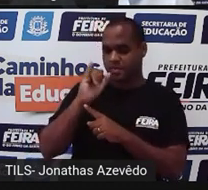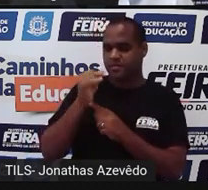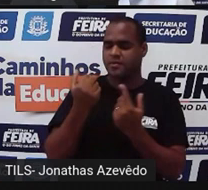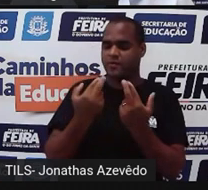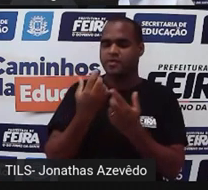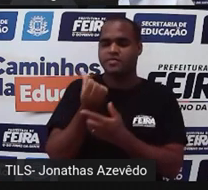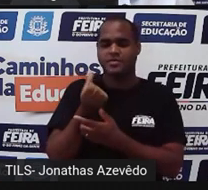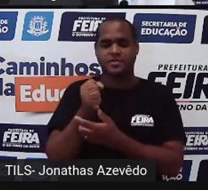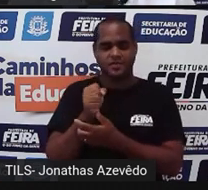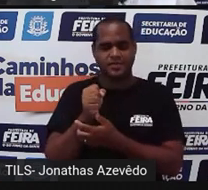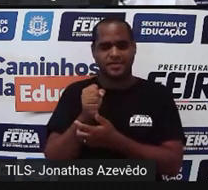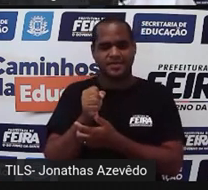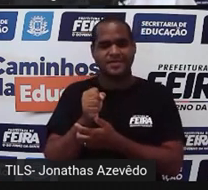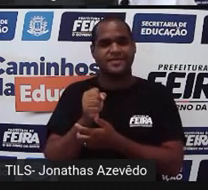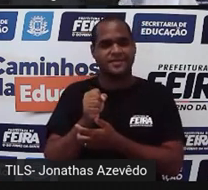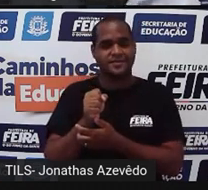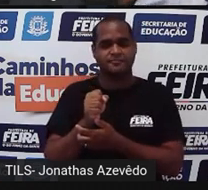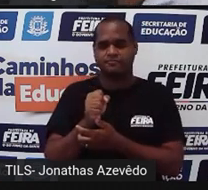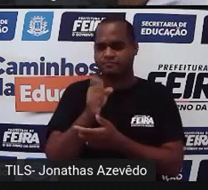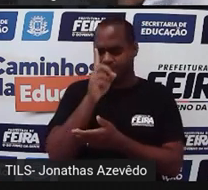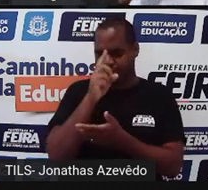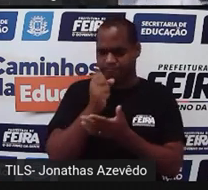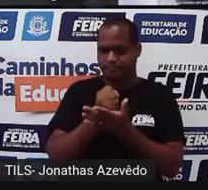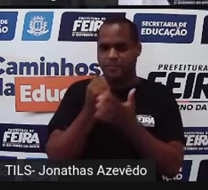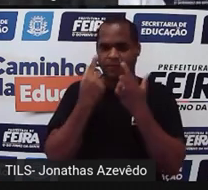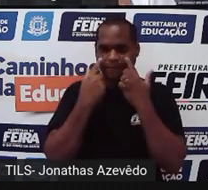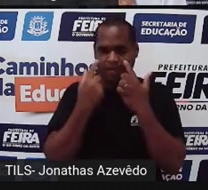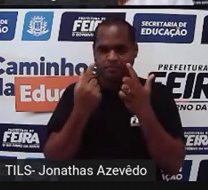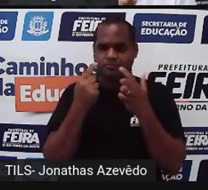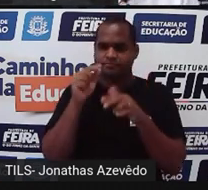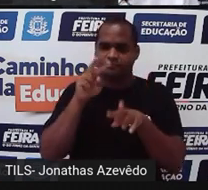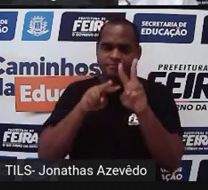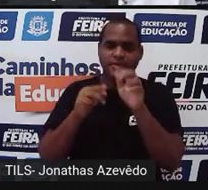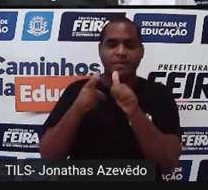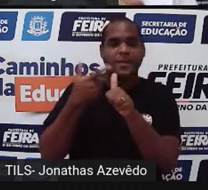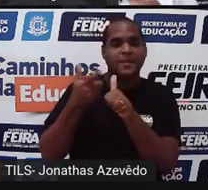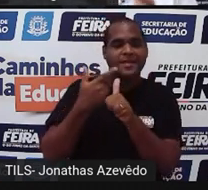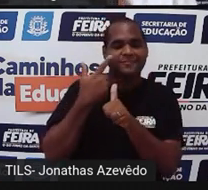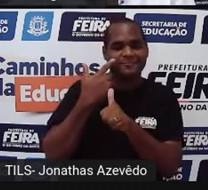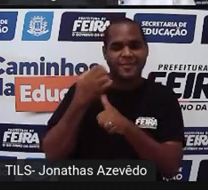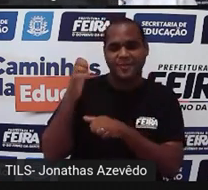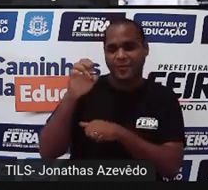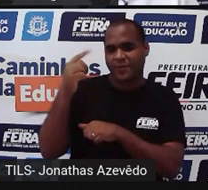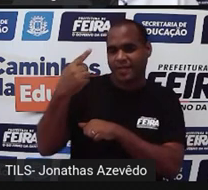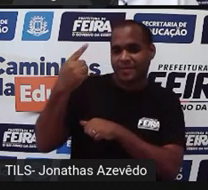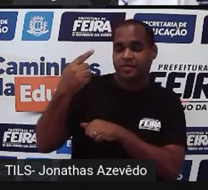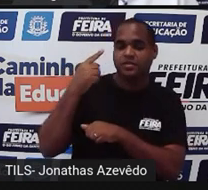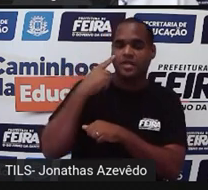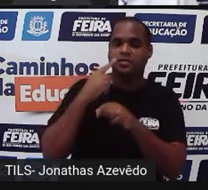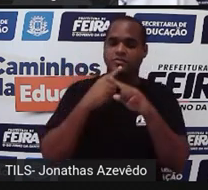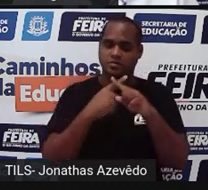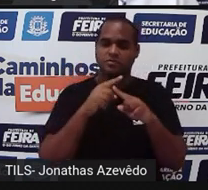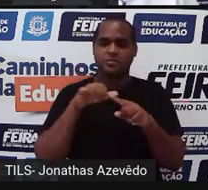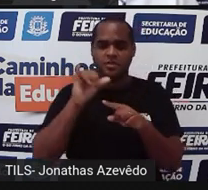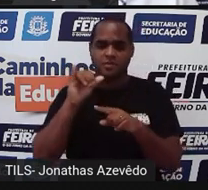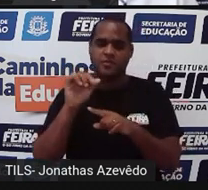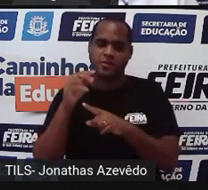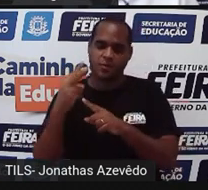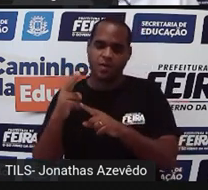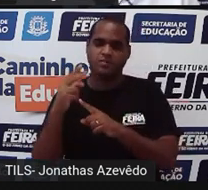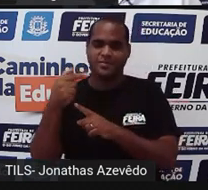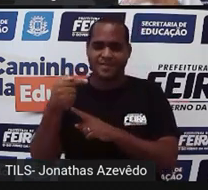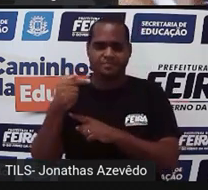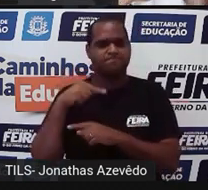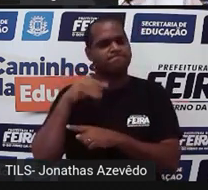68. E aí, ó, a gente vai olhar para essa primeira equação, x mais y igual a 7, porque eu